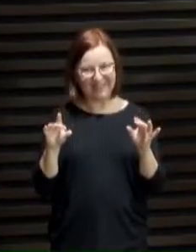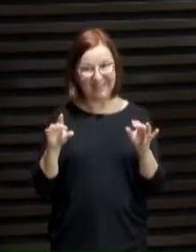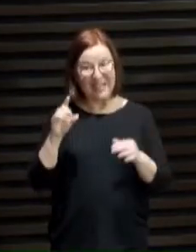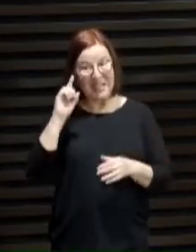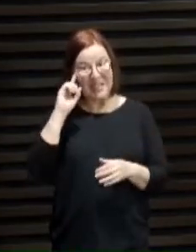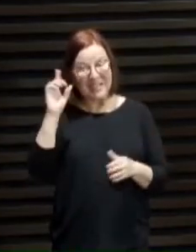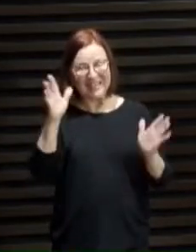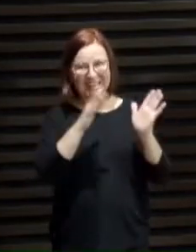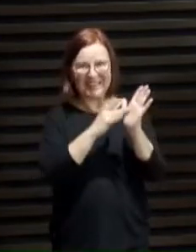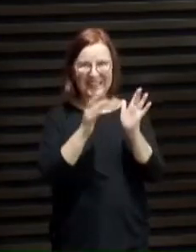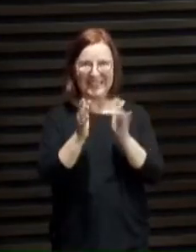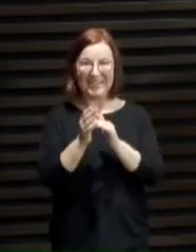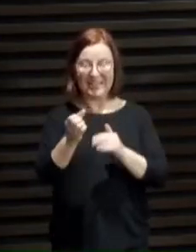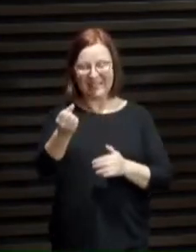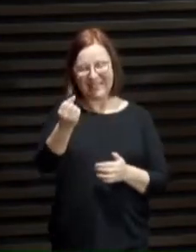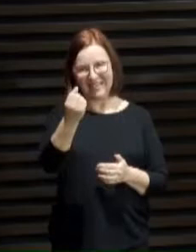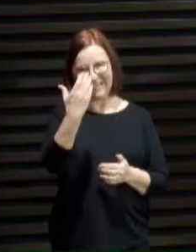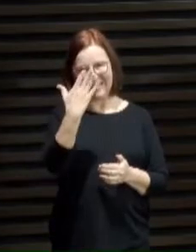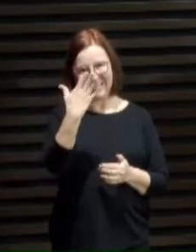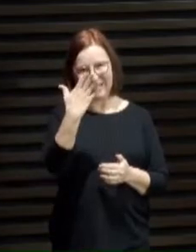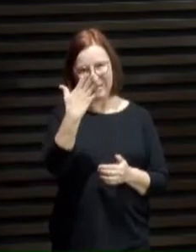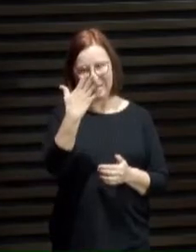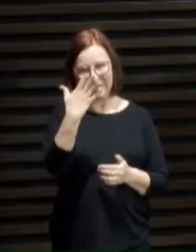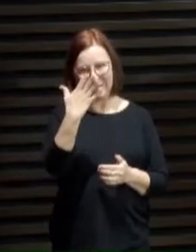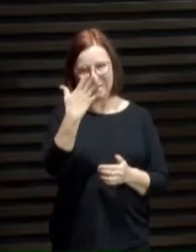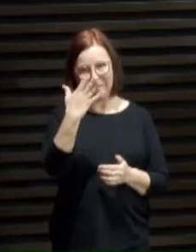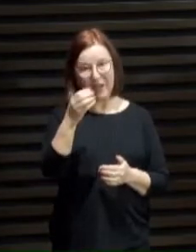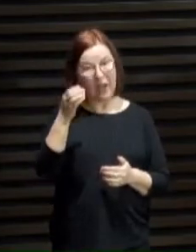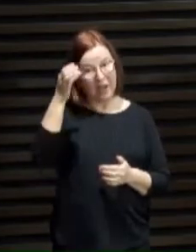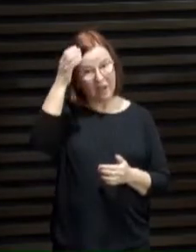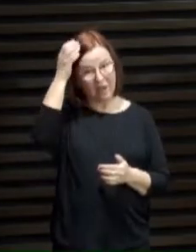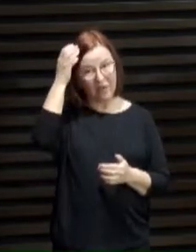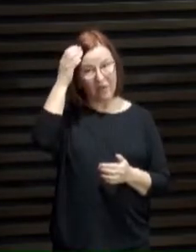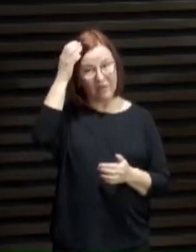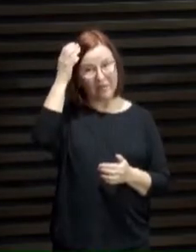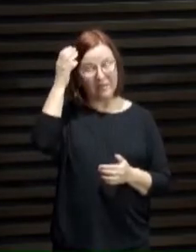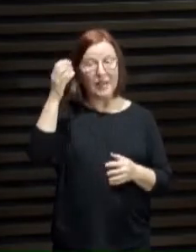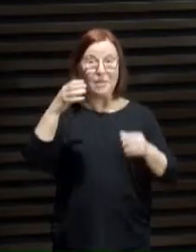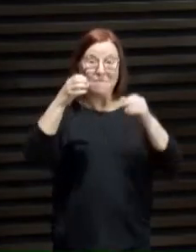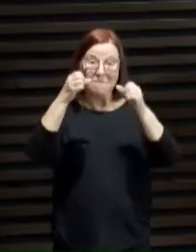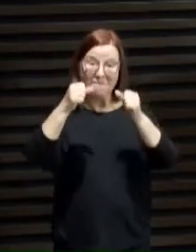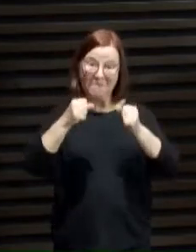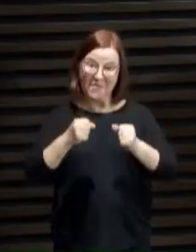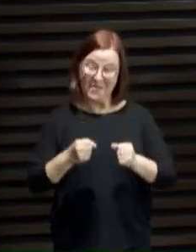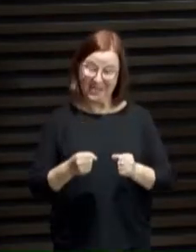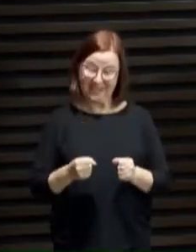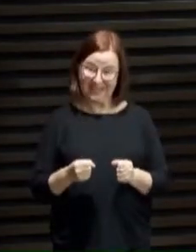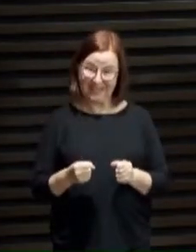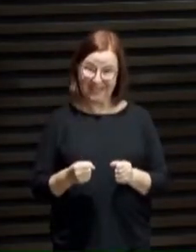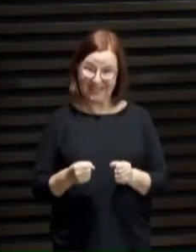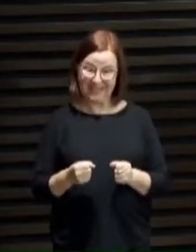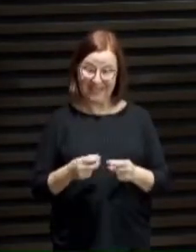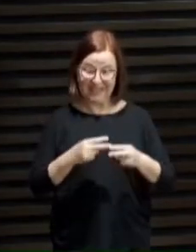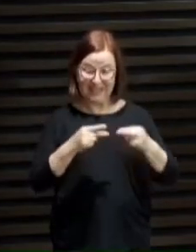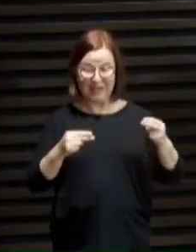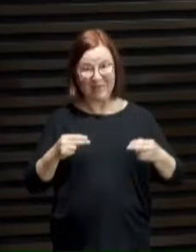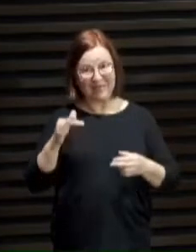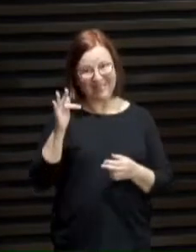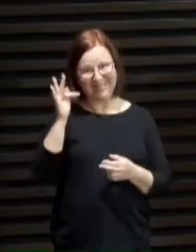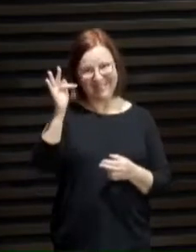que Jesus revela uma consciência poderosa sobre as coisas que hão de vir.